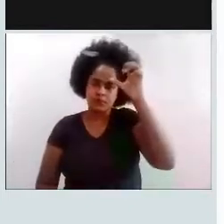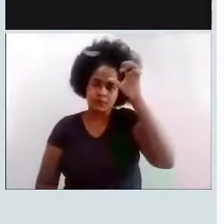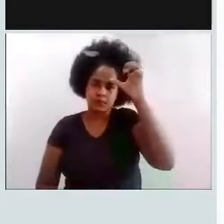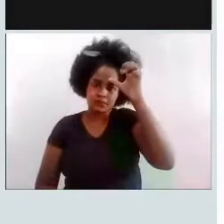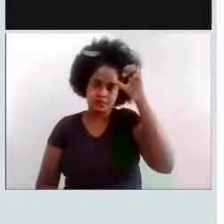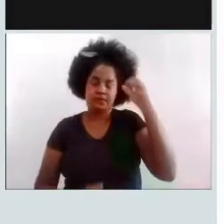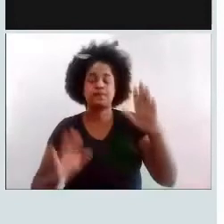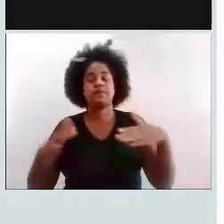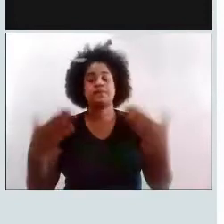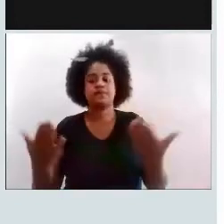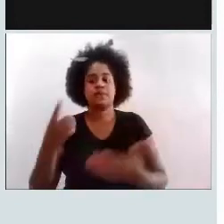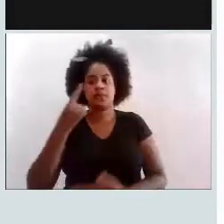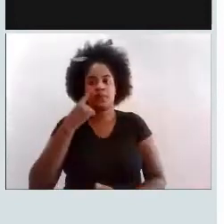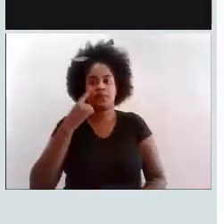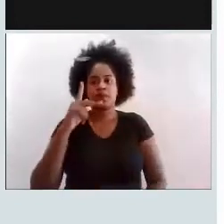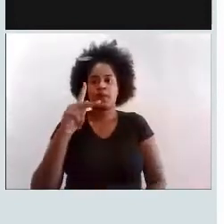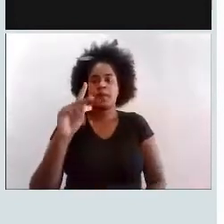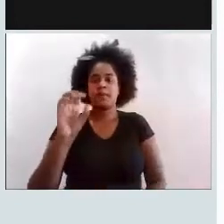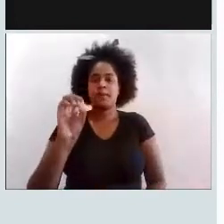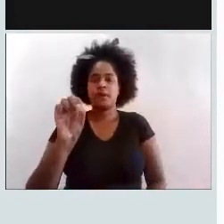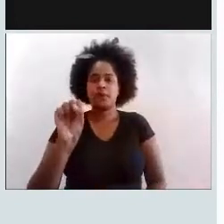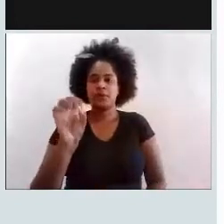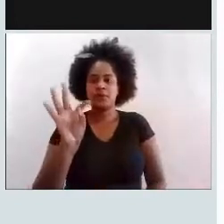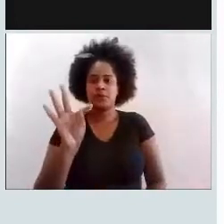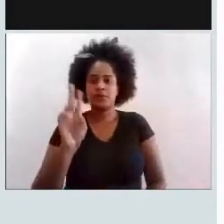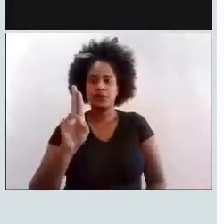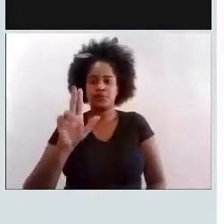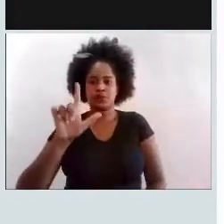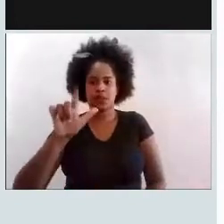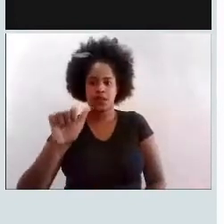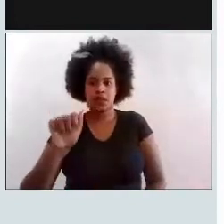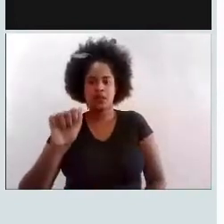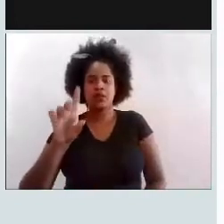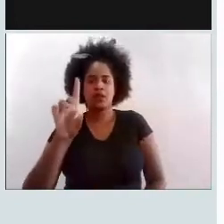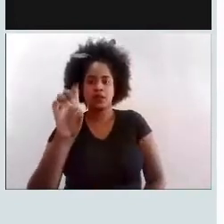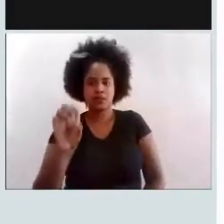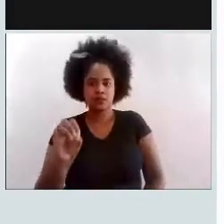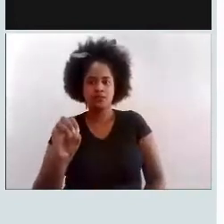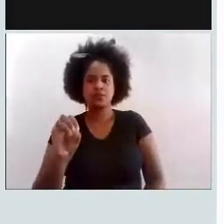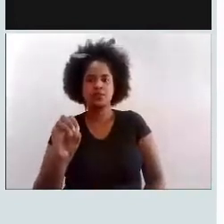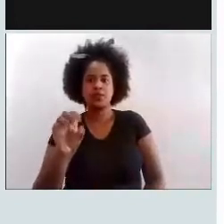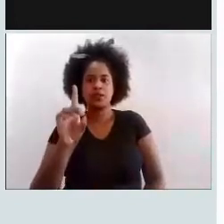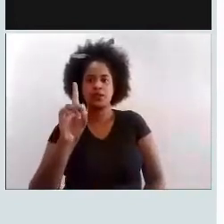postulado da determinação de um plano.